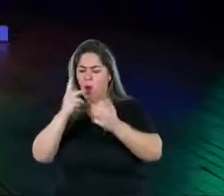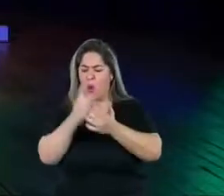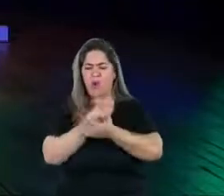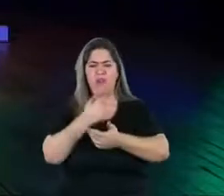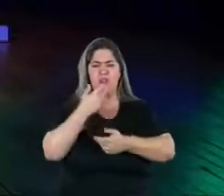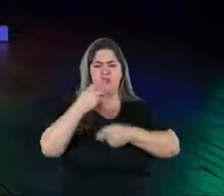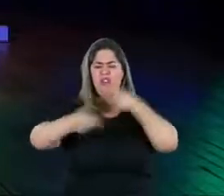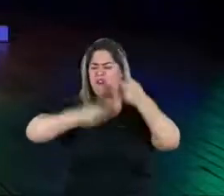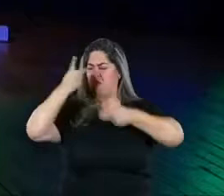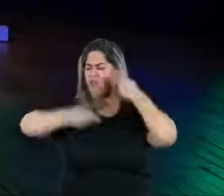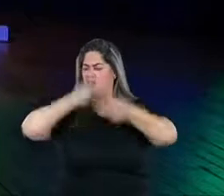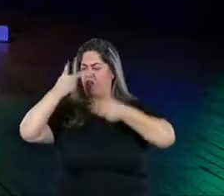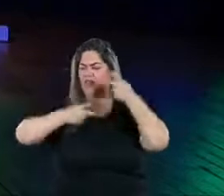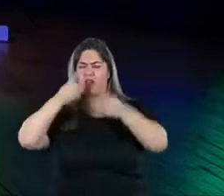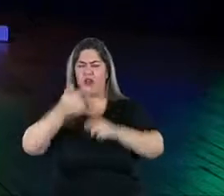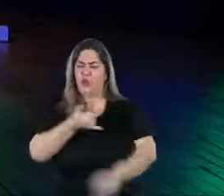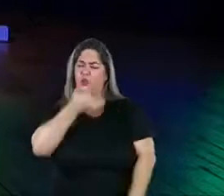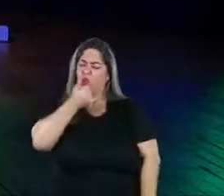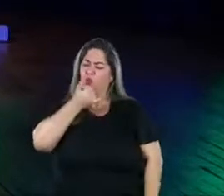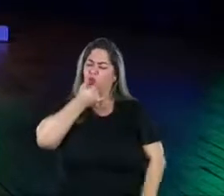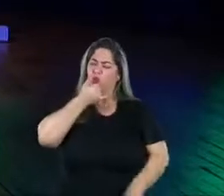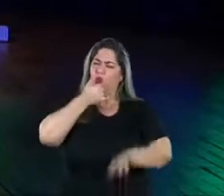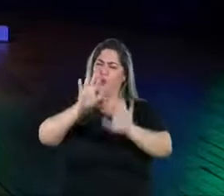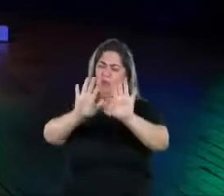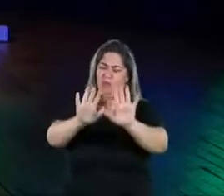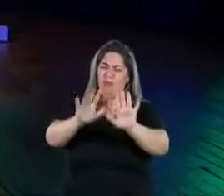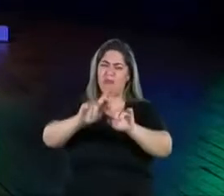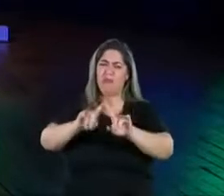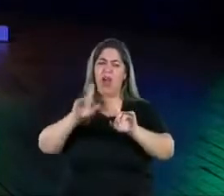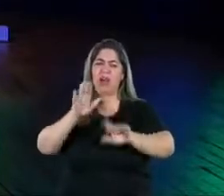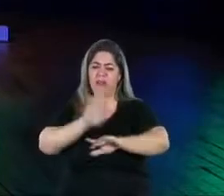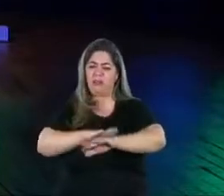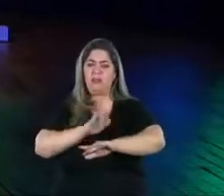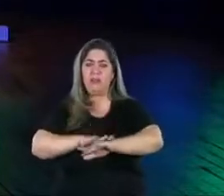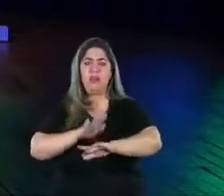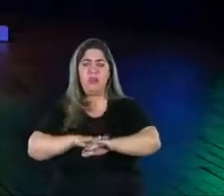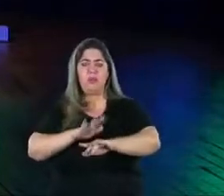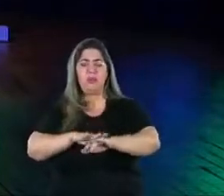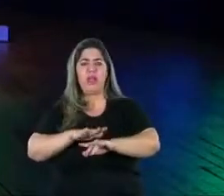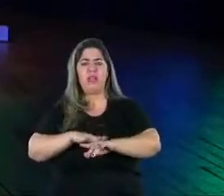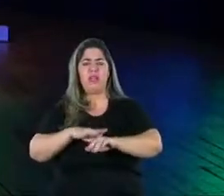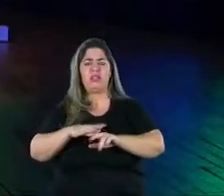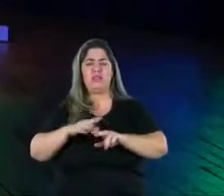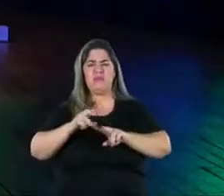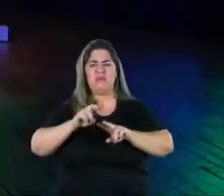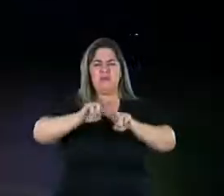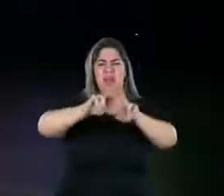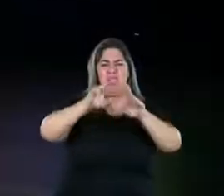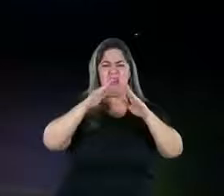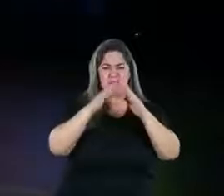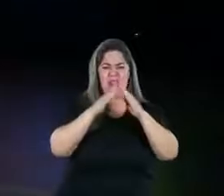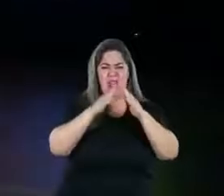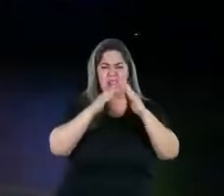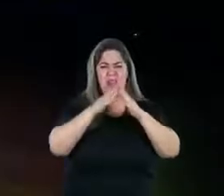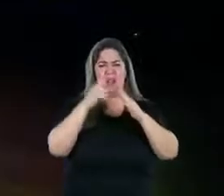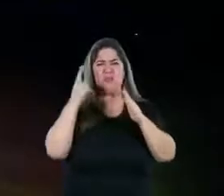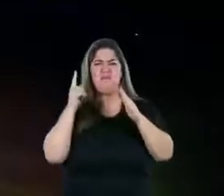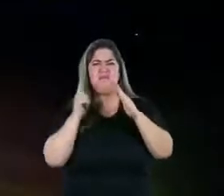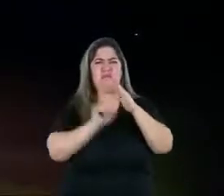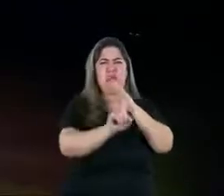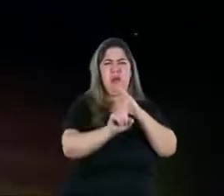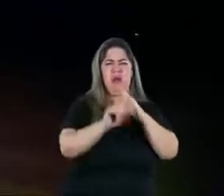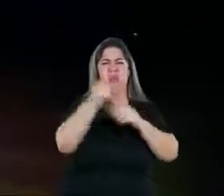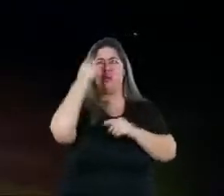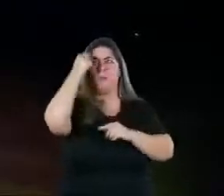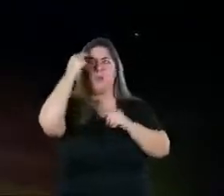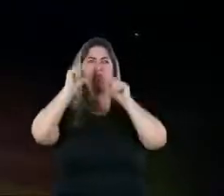falar demais, assim, vocês já vão me perdoando antes de mais nada, mas é esse momento de estar trancado em casa, assim, sabe? Pensando